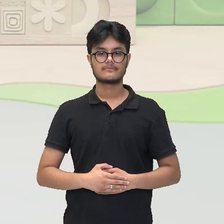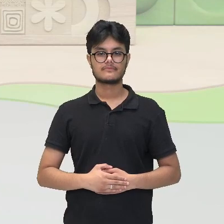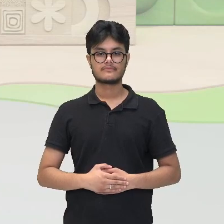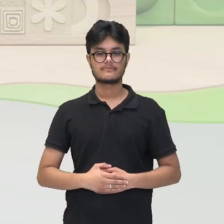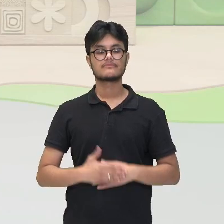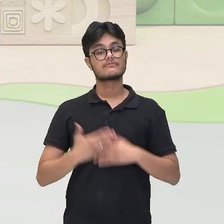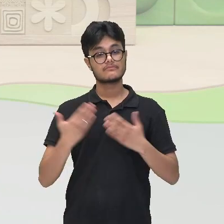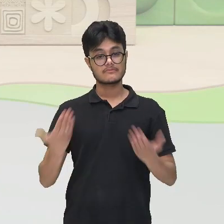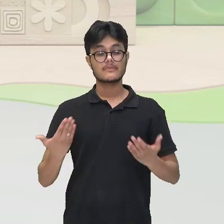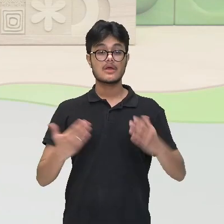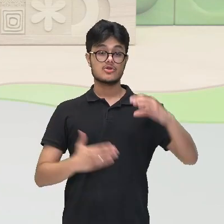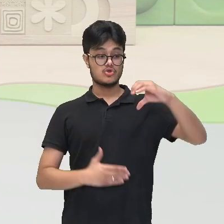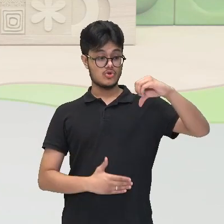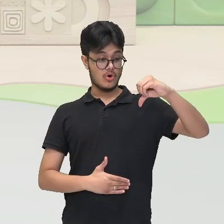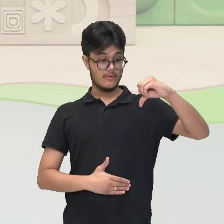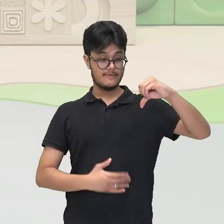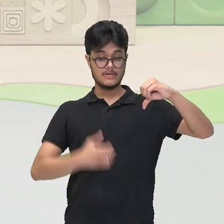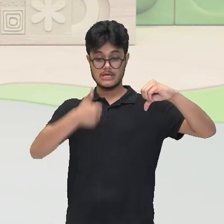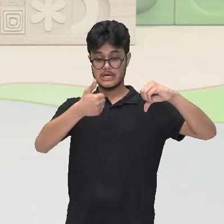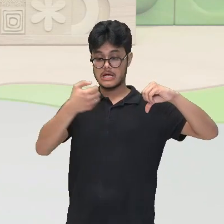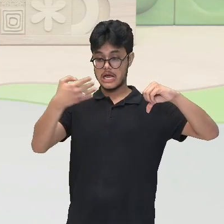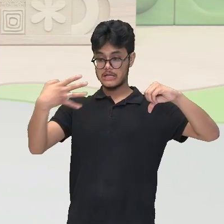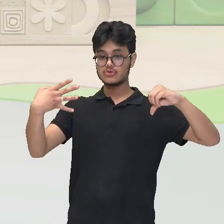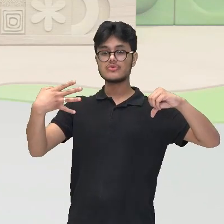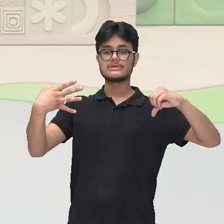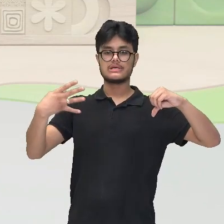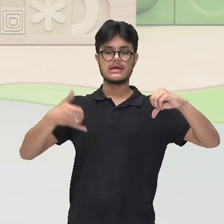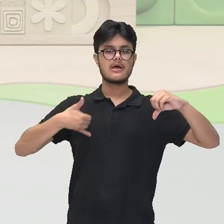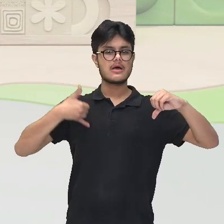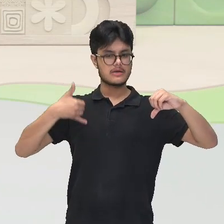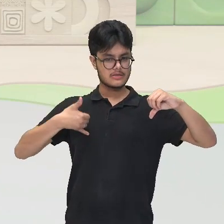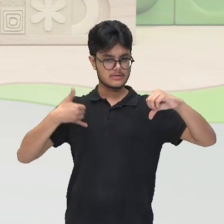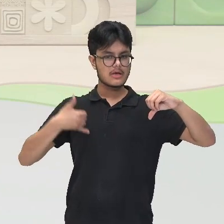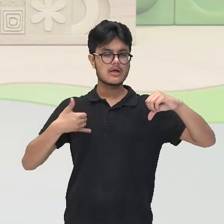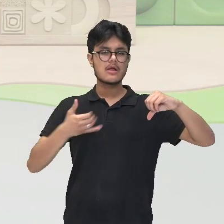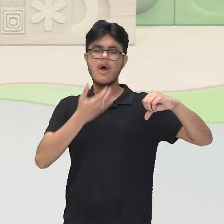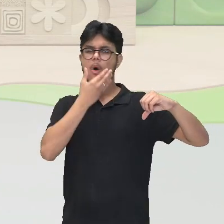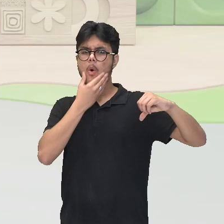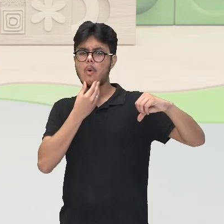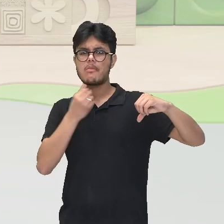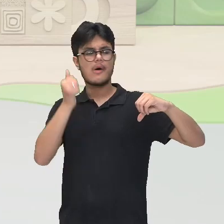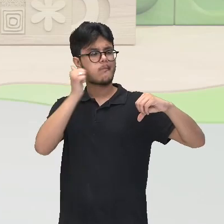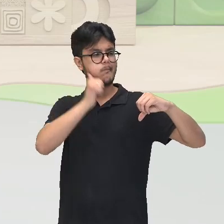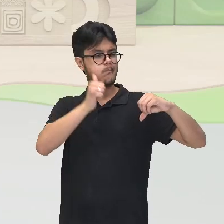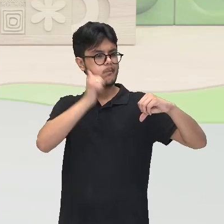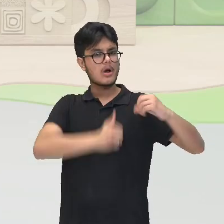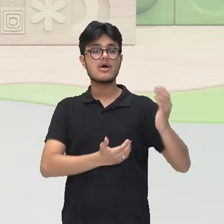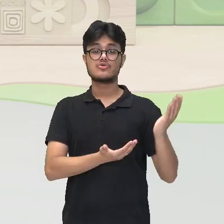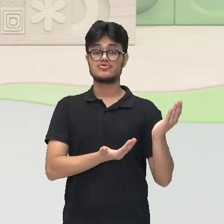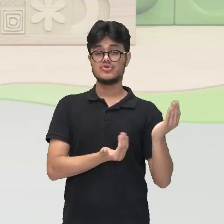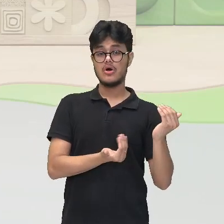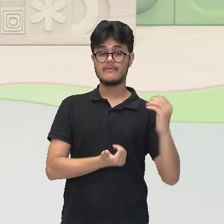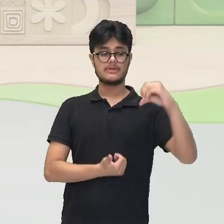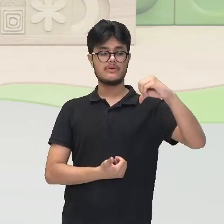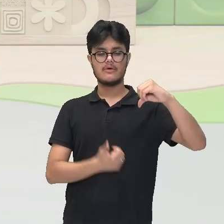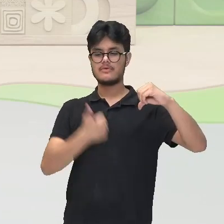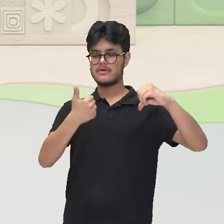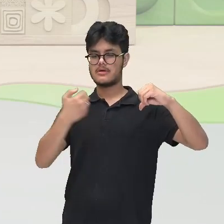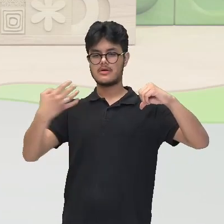adolescentes de 9 a 14 anos, tanto meninas quanto meninos são vacinados,